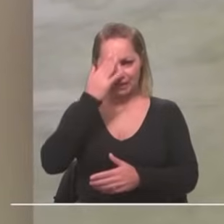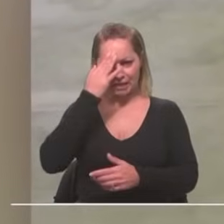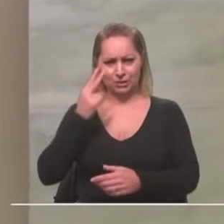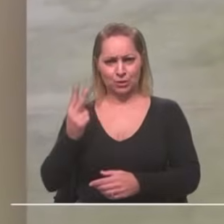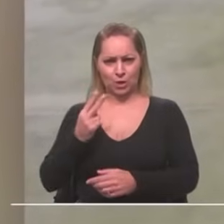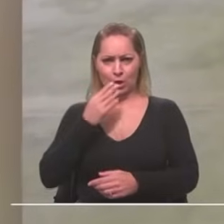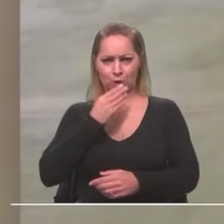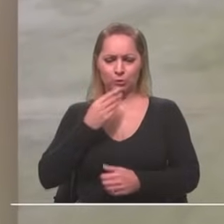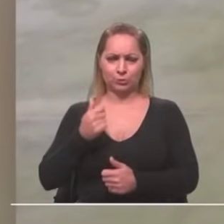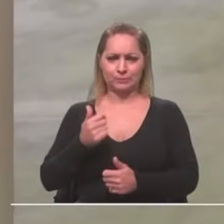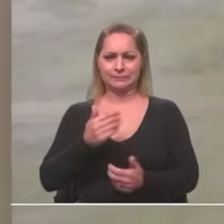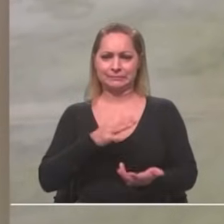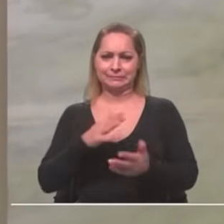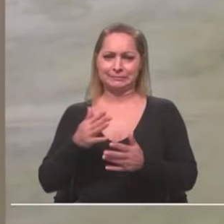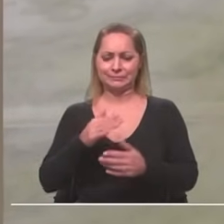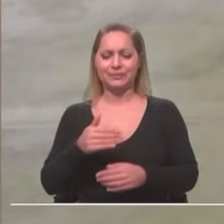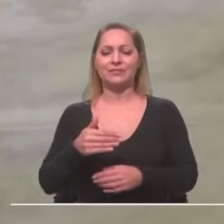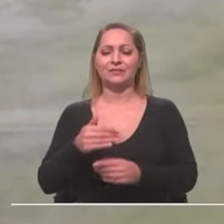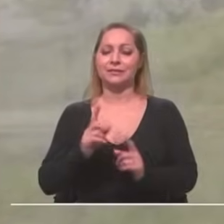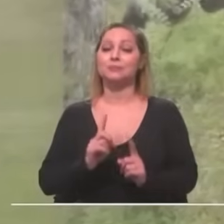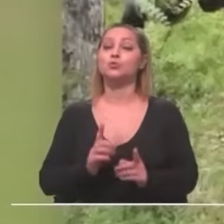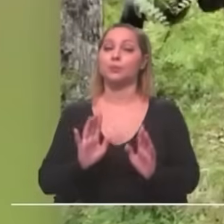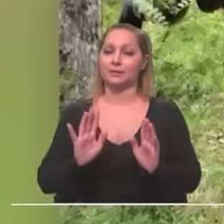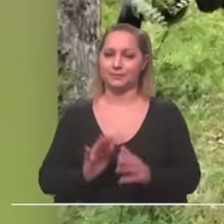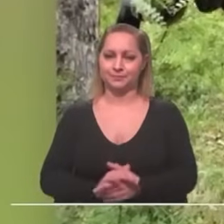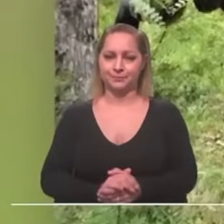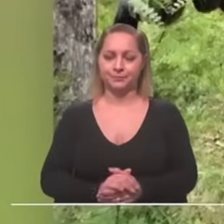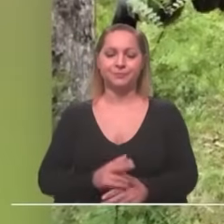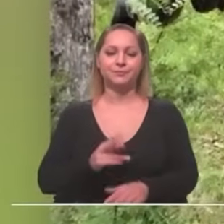recrutas? Vamos ver. Estamos no início. Meu capitão,